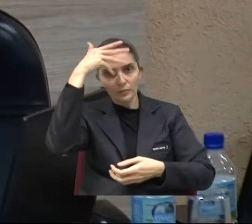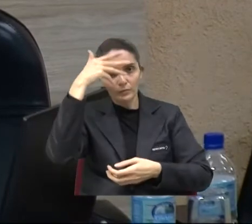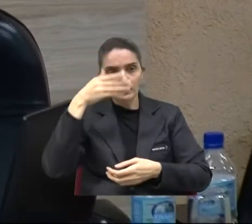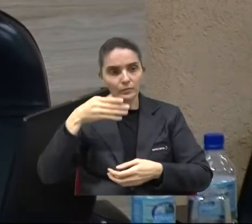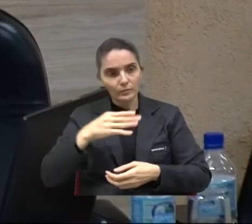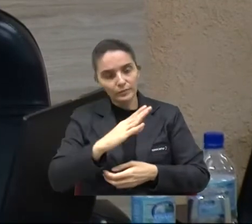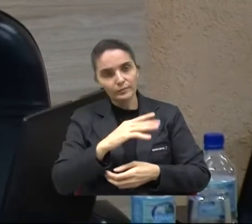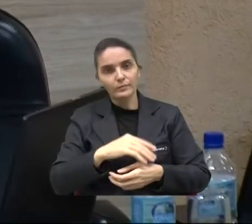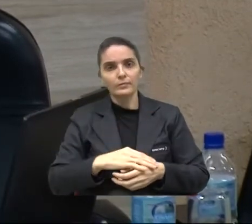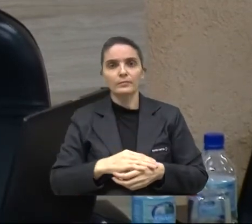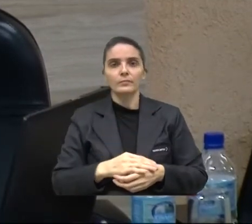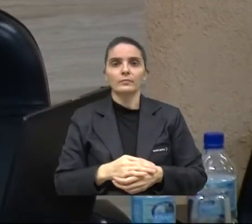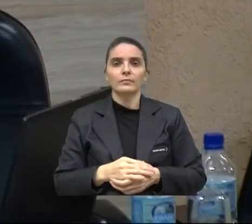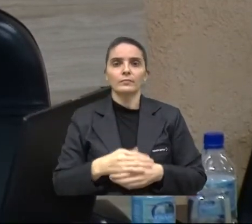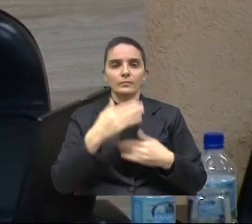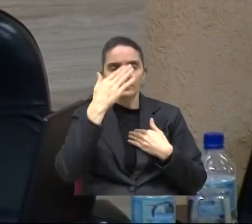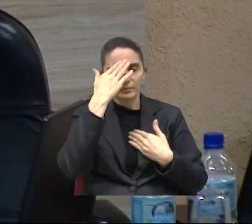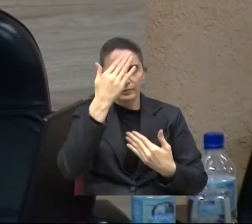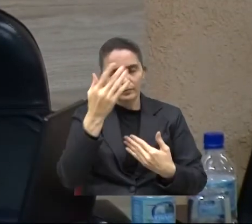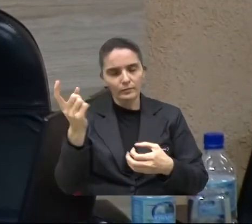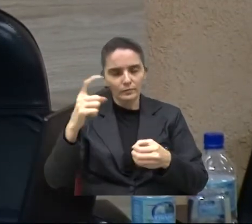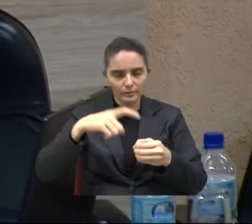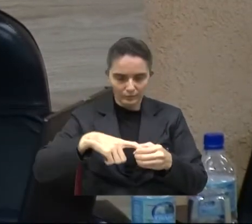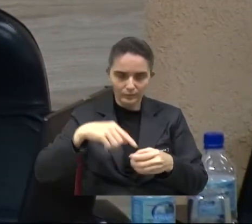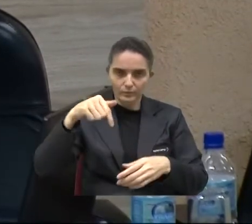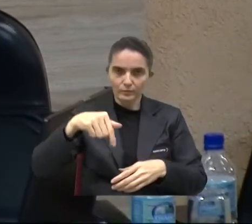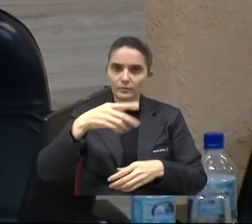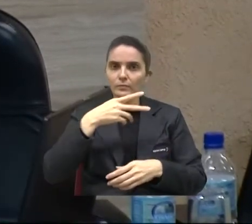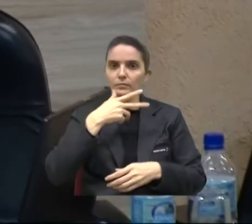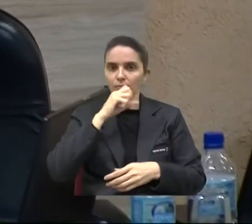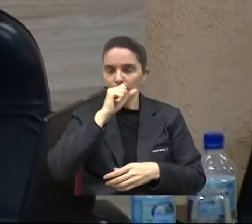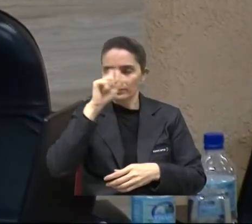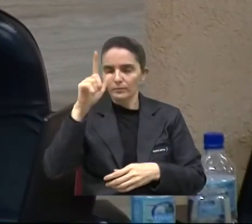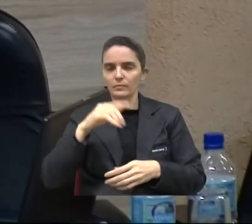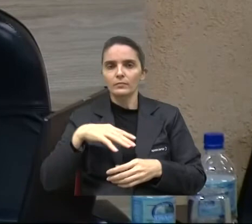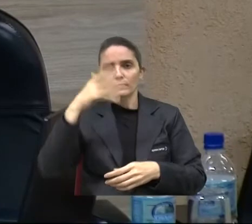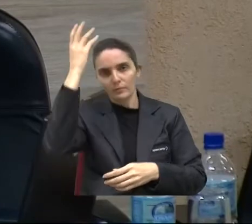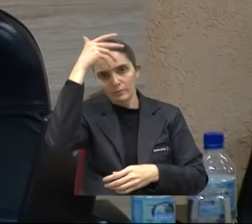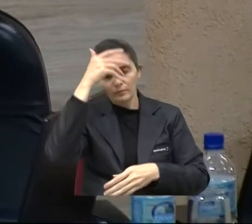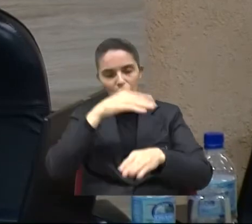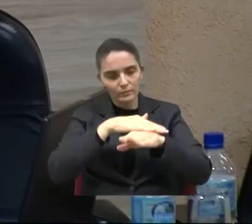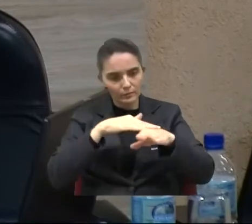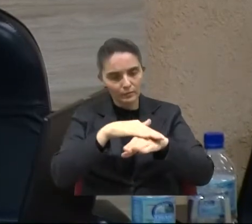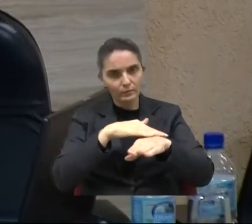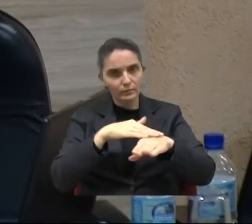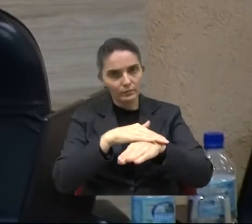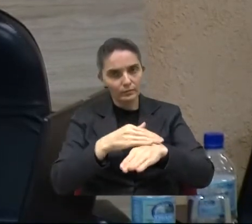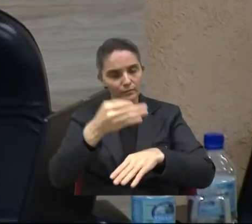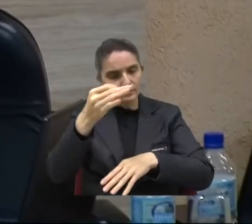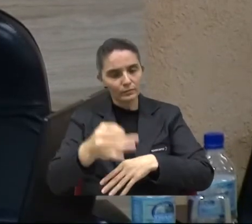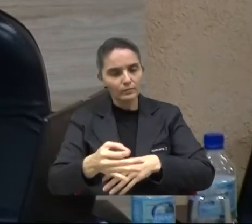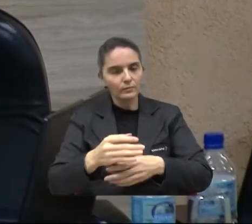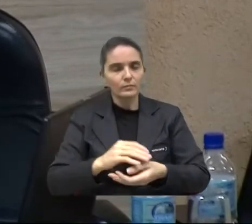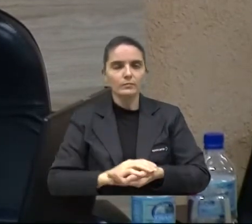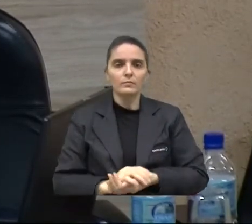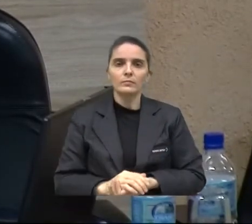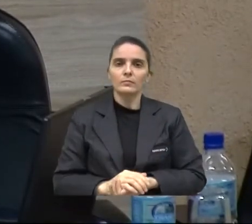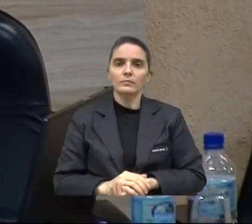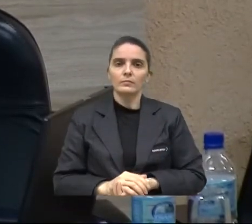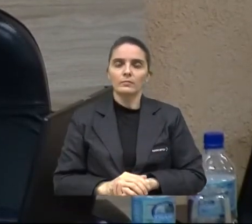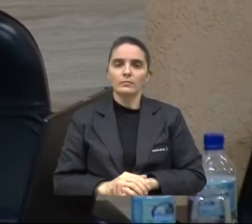torna, e tivemos uma conversa muito franca, e onde